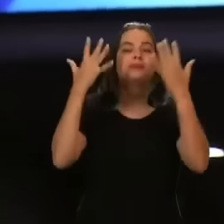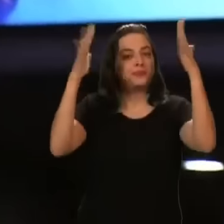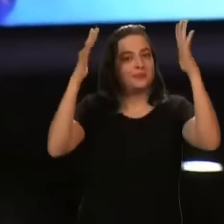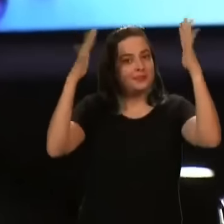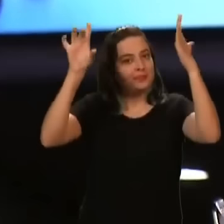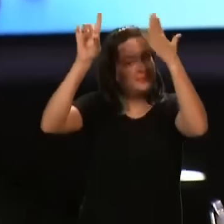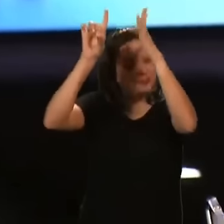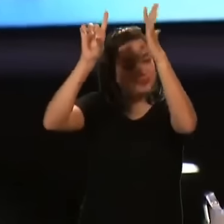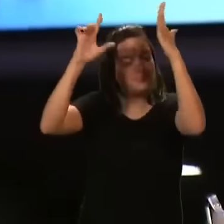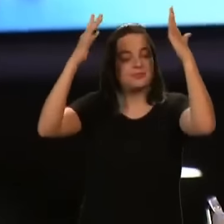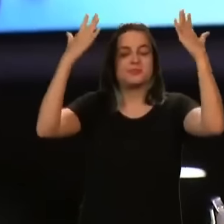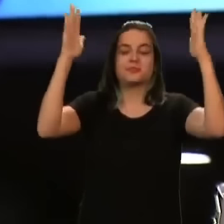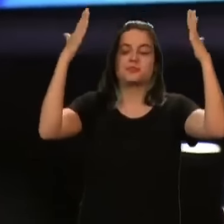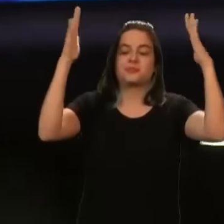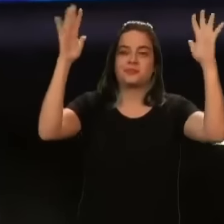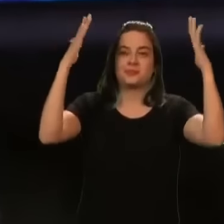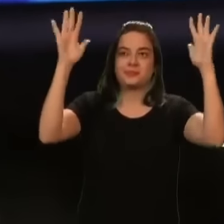Aplauda o Senhor por isso.